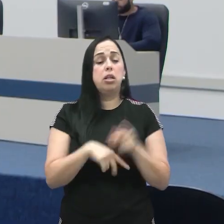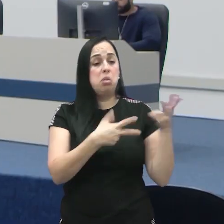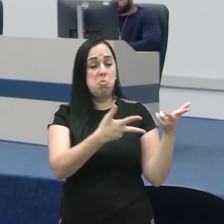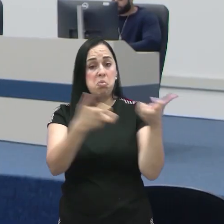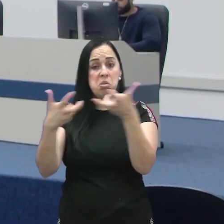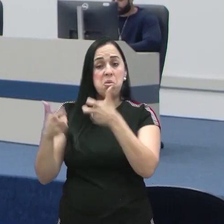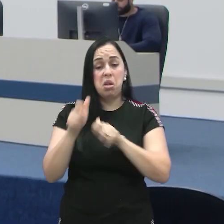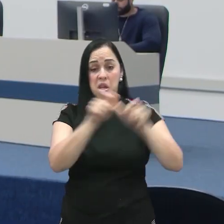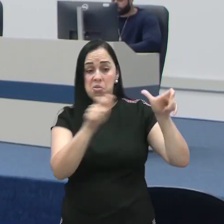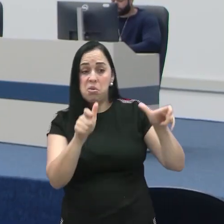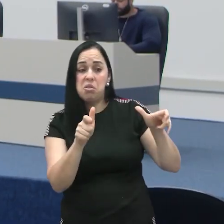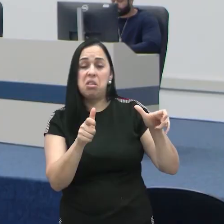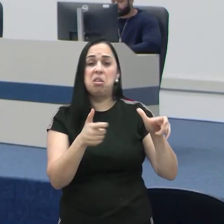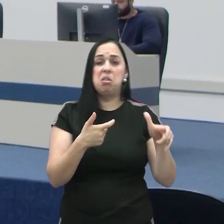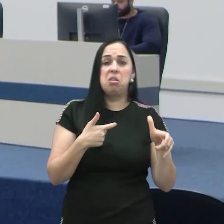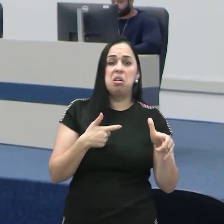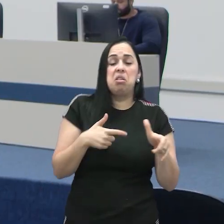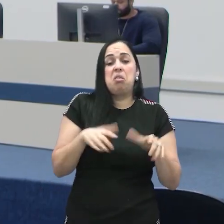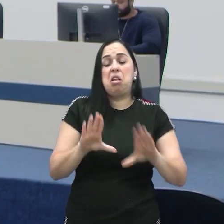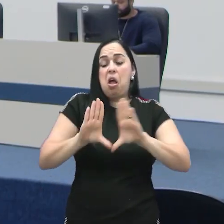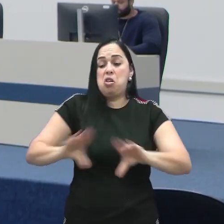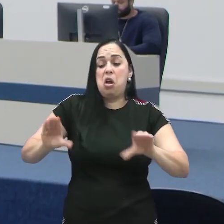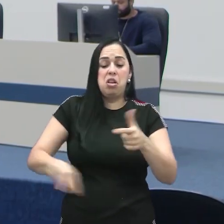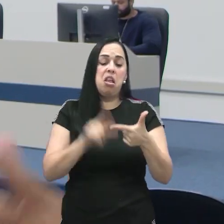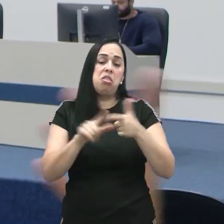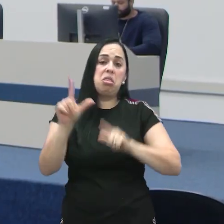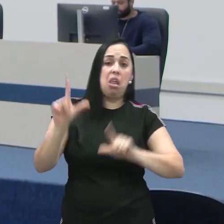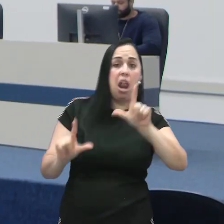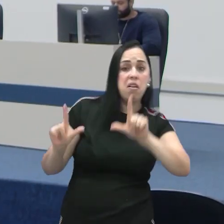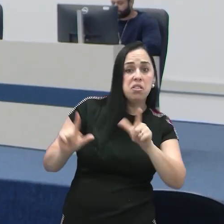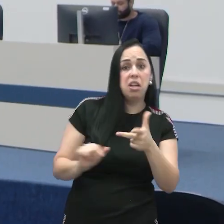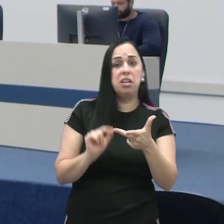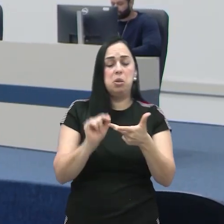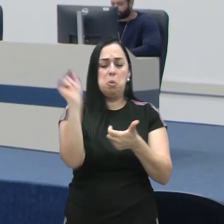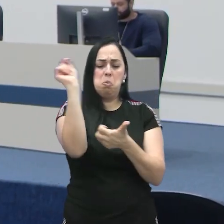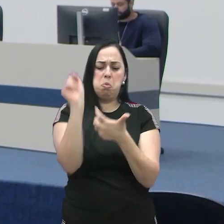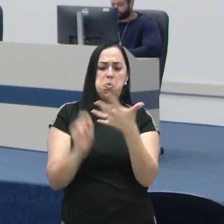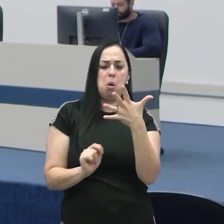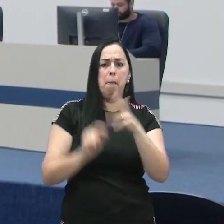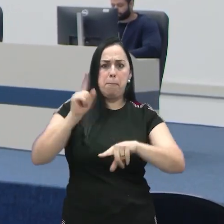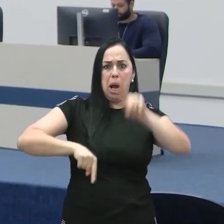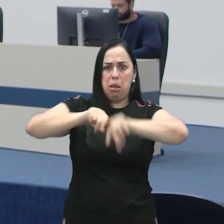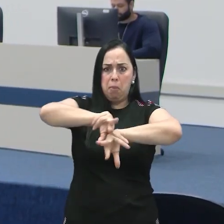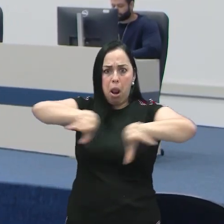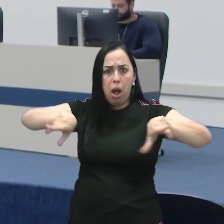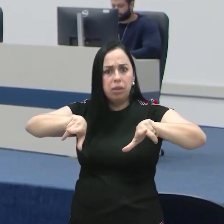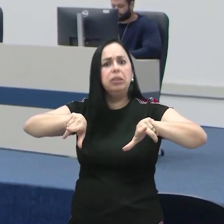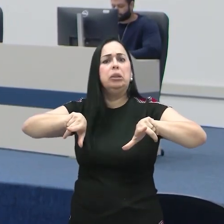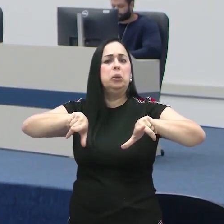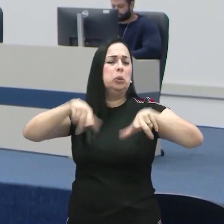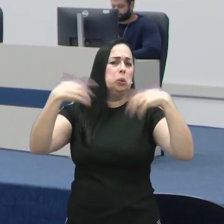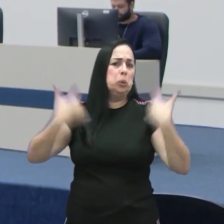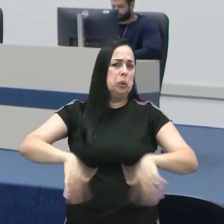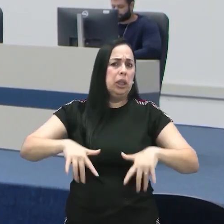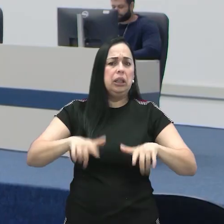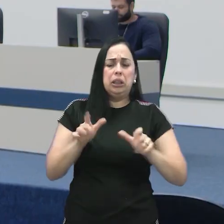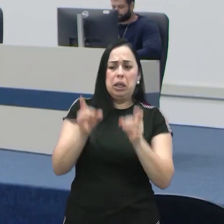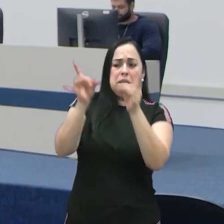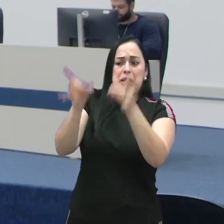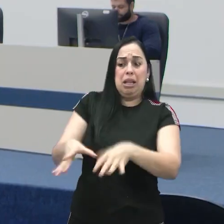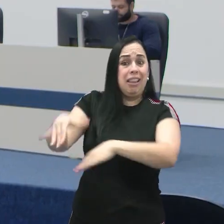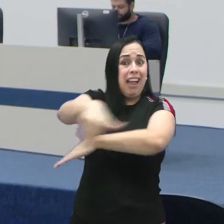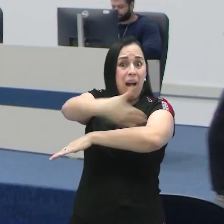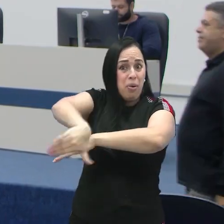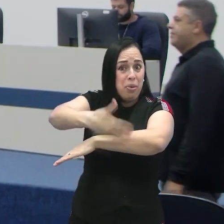tem visto é que as pessoas têm deixado sofás, televisões, né, uma série de aparelhos eletrônicos, uma série de